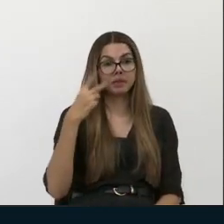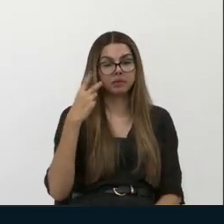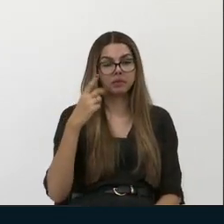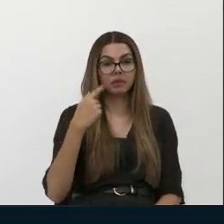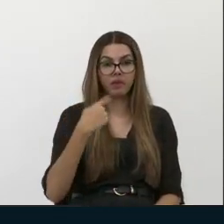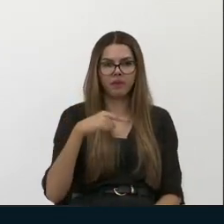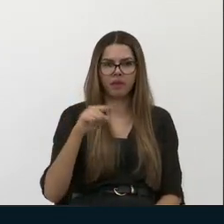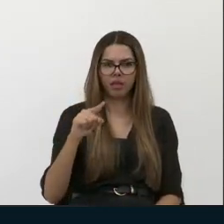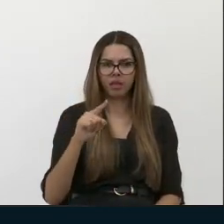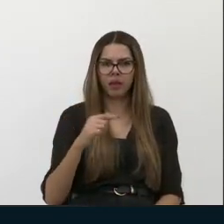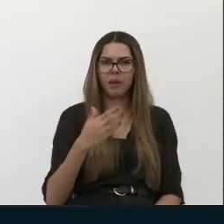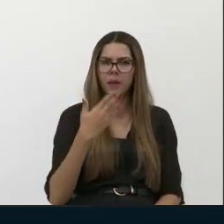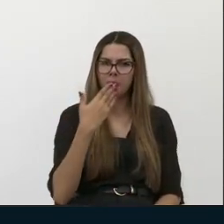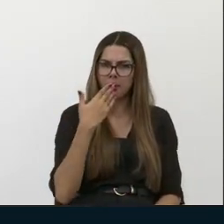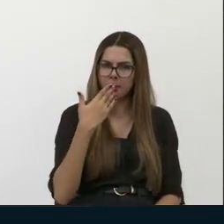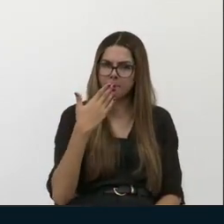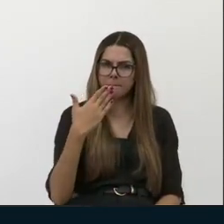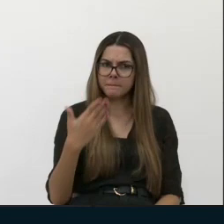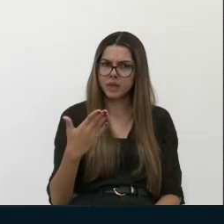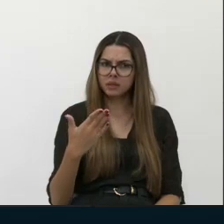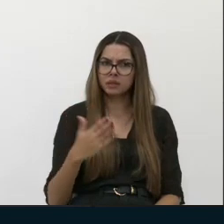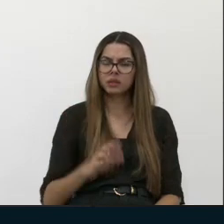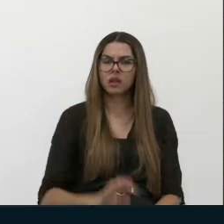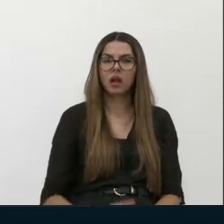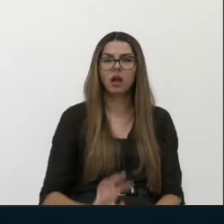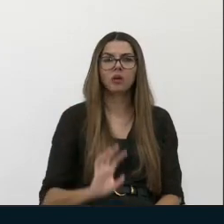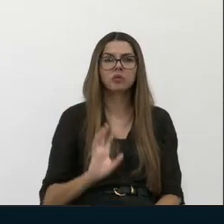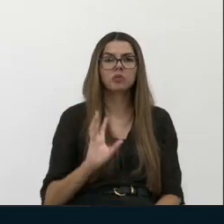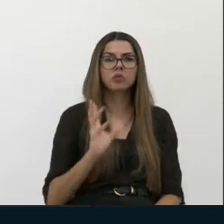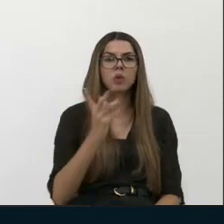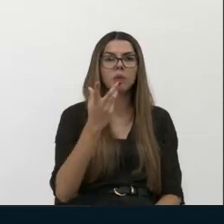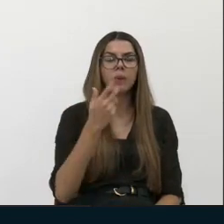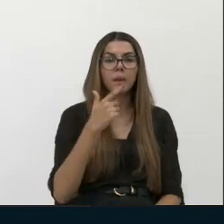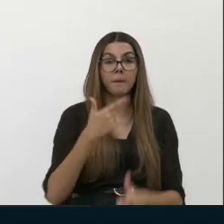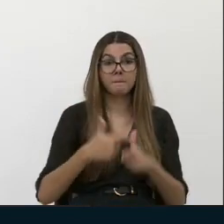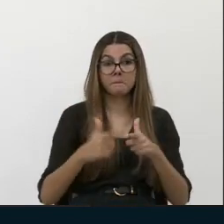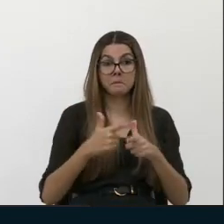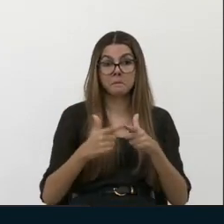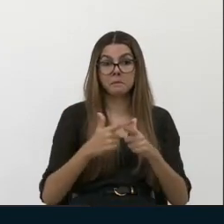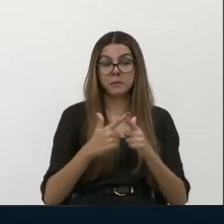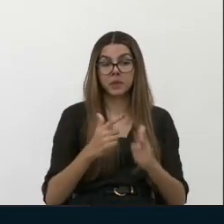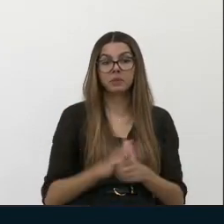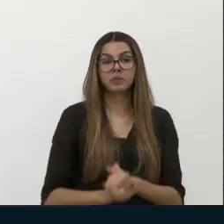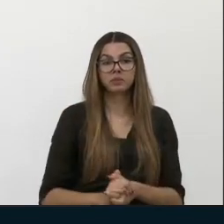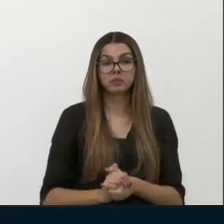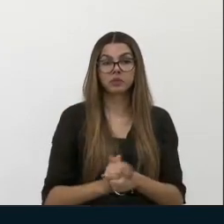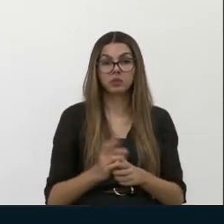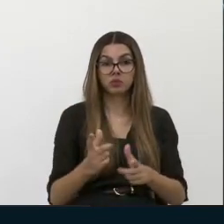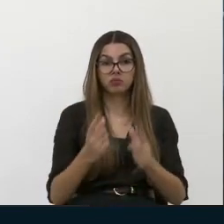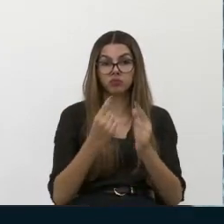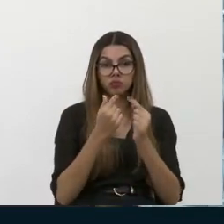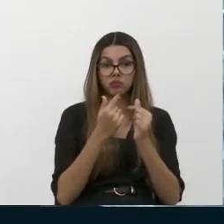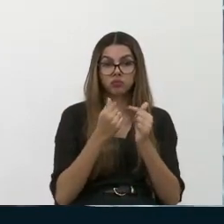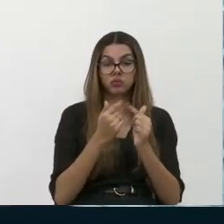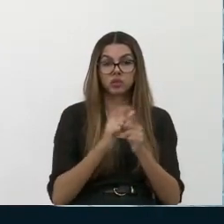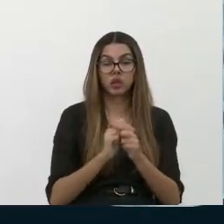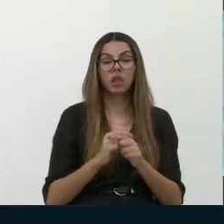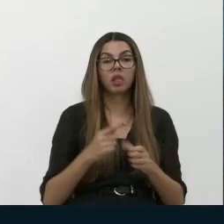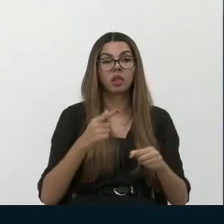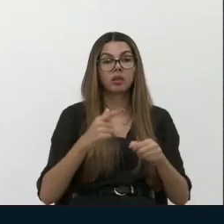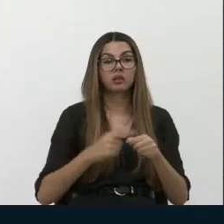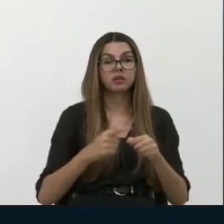que peça a ele para realmente solucionar o problema e trazer dinheiro para a cidade, até duplicar Juscelino